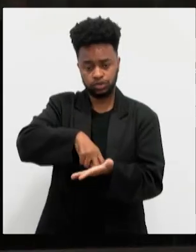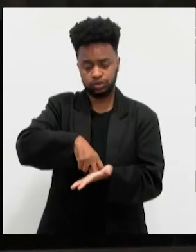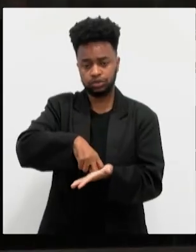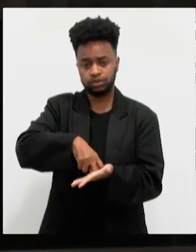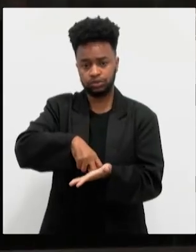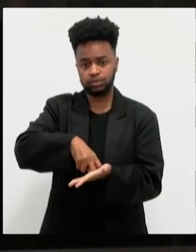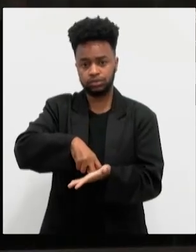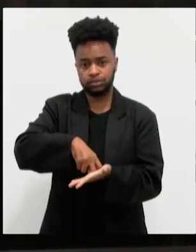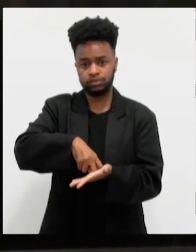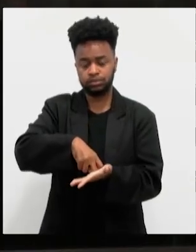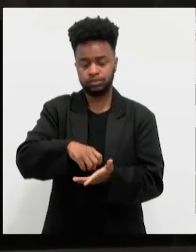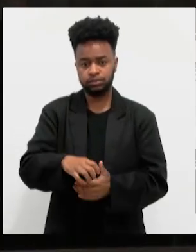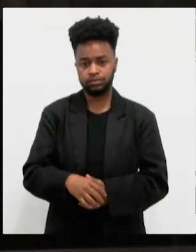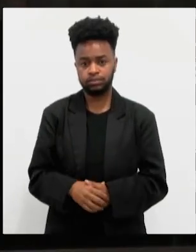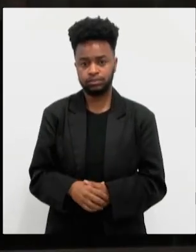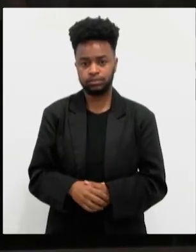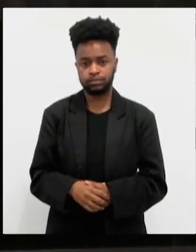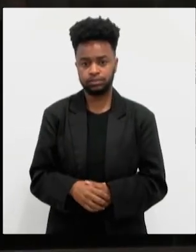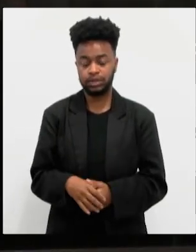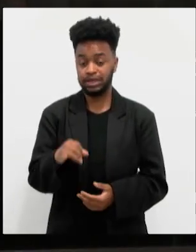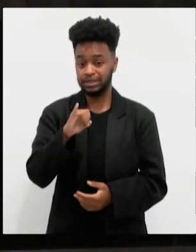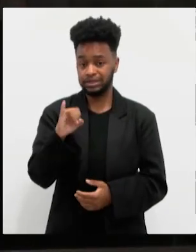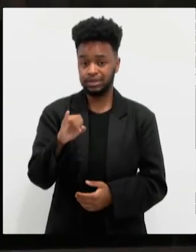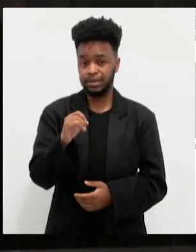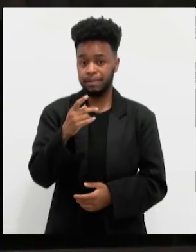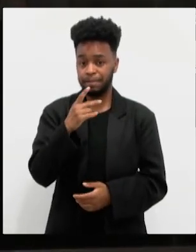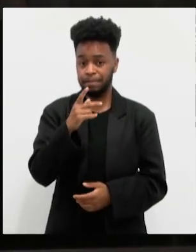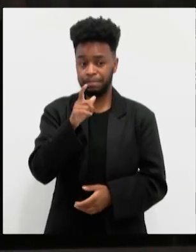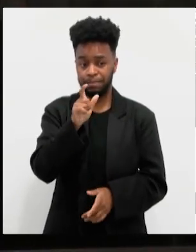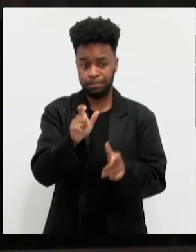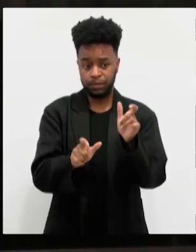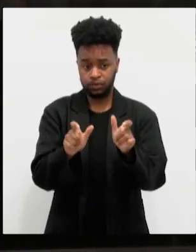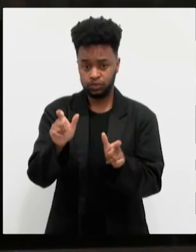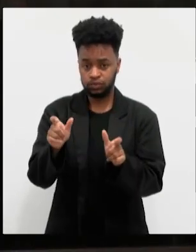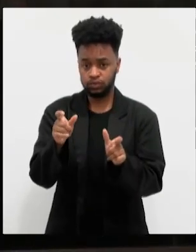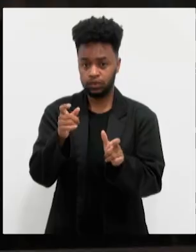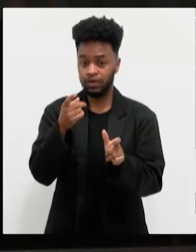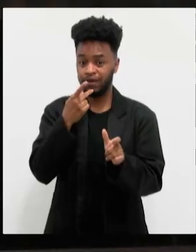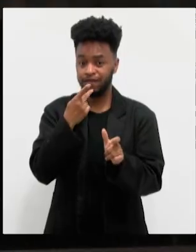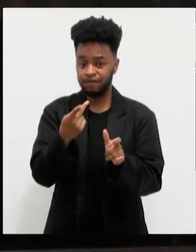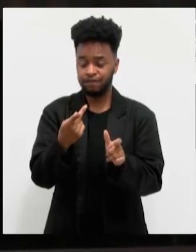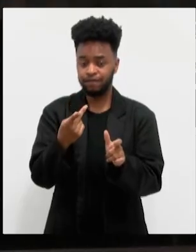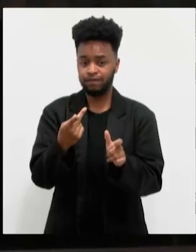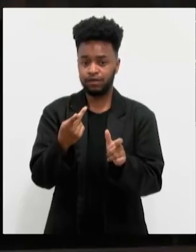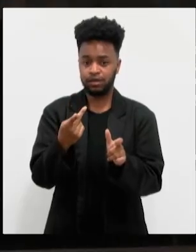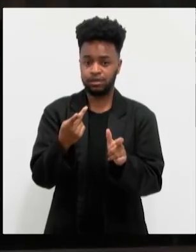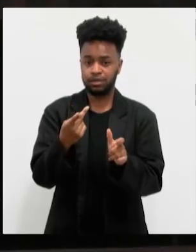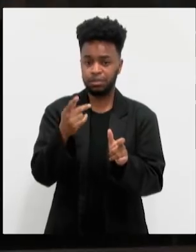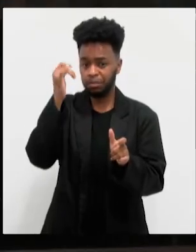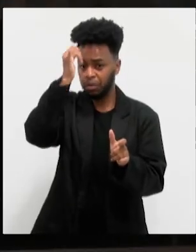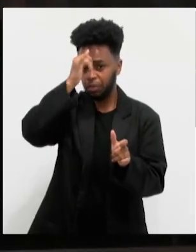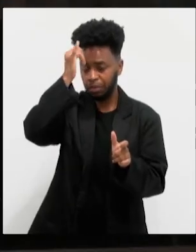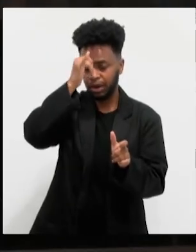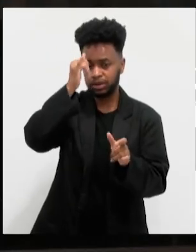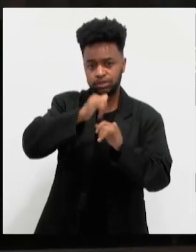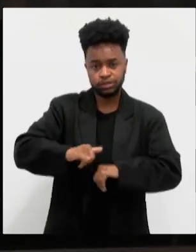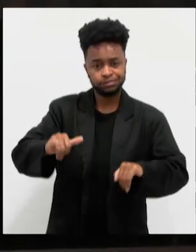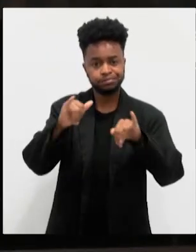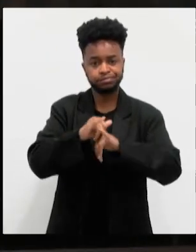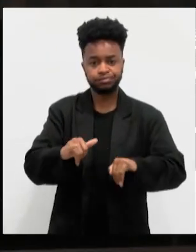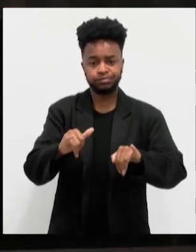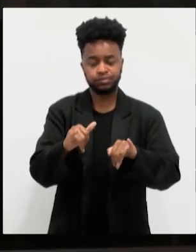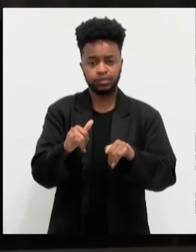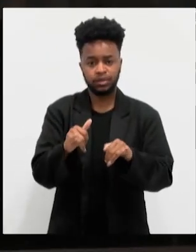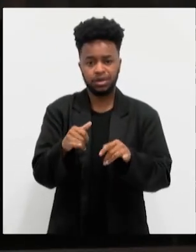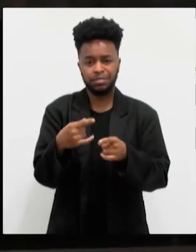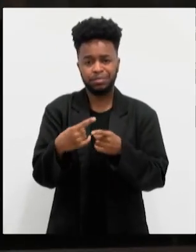para pessoas que falassem tanta bobagem. Isso